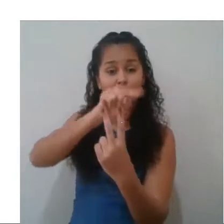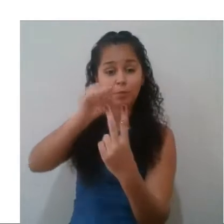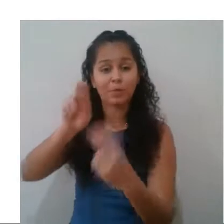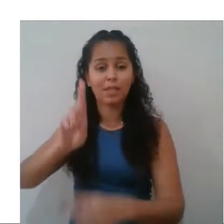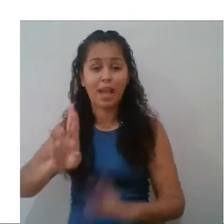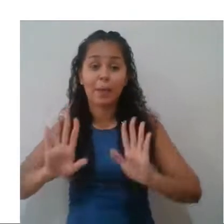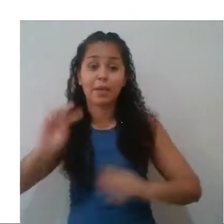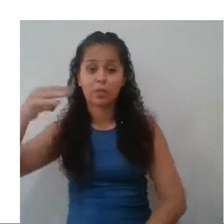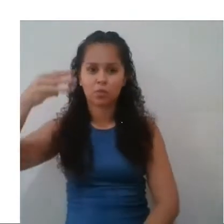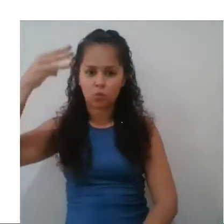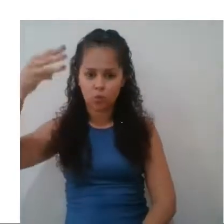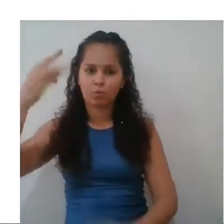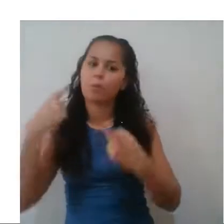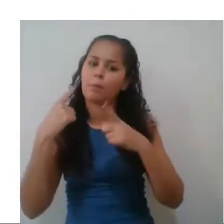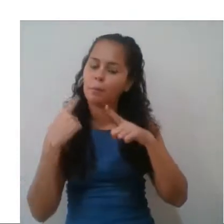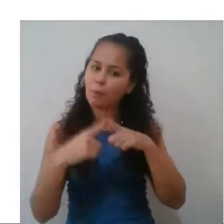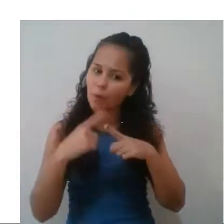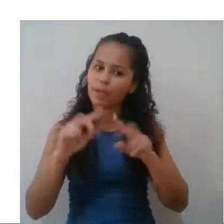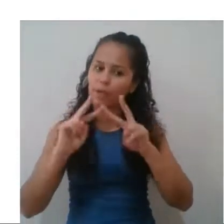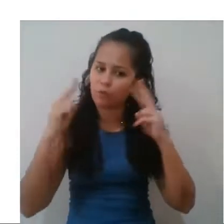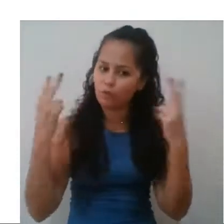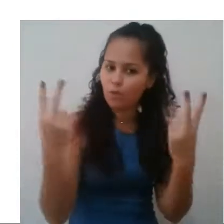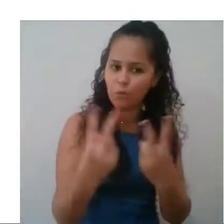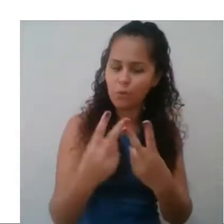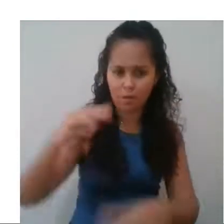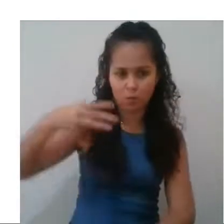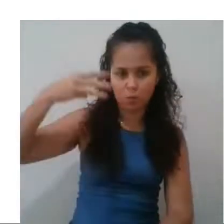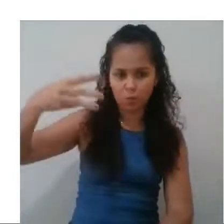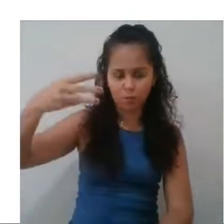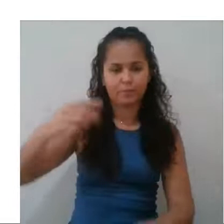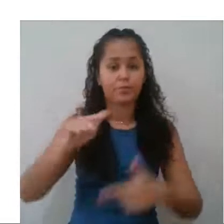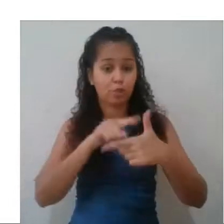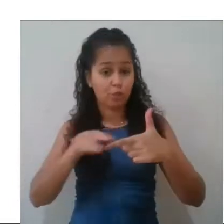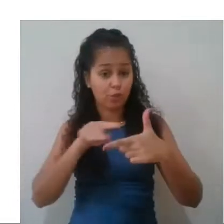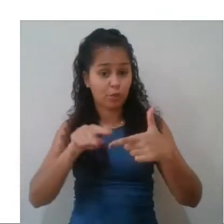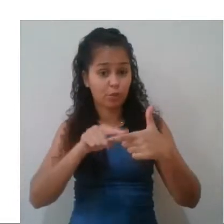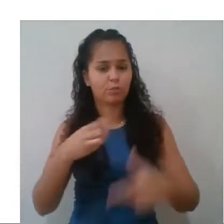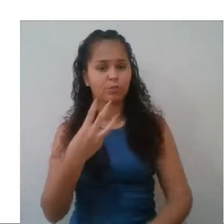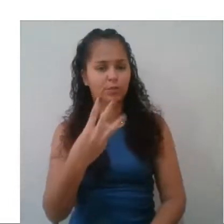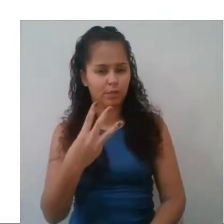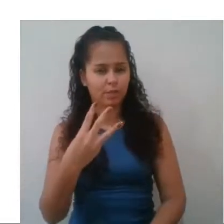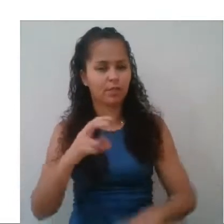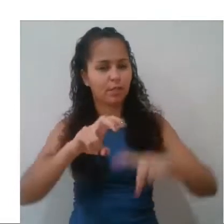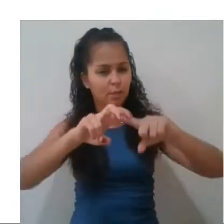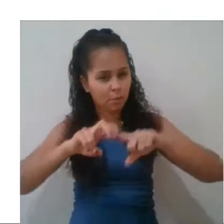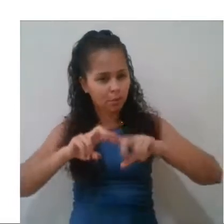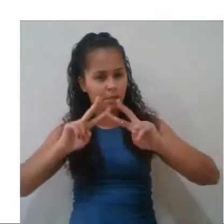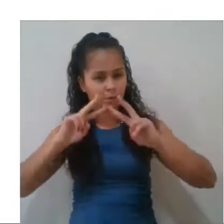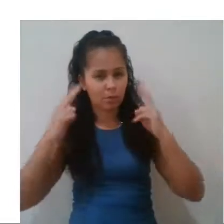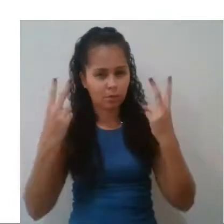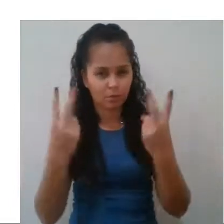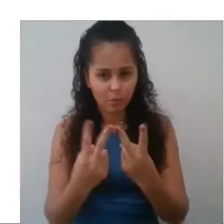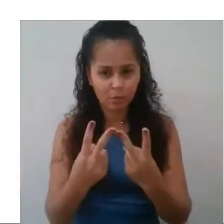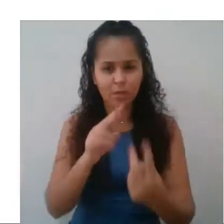é ao cubo, por se tratar de um volume, e dividido por 3. Portanto, o volume é 4πr